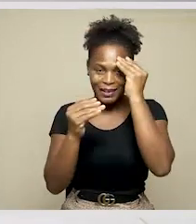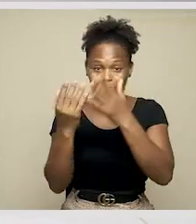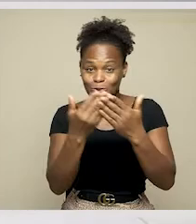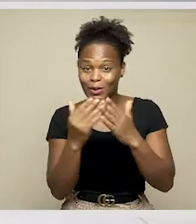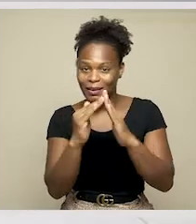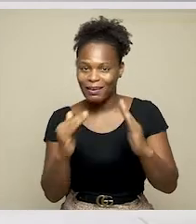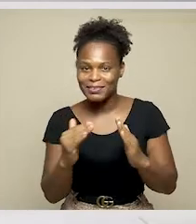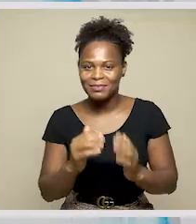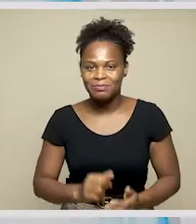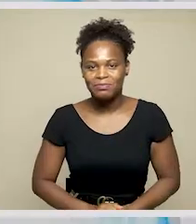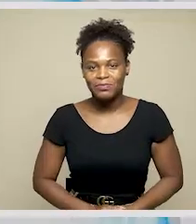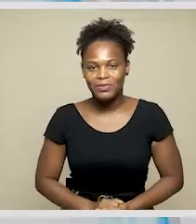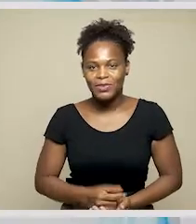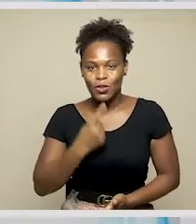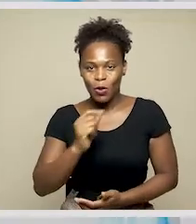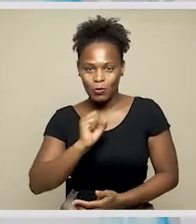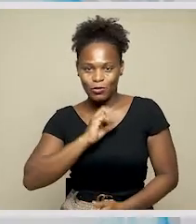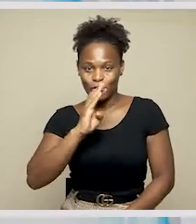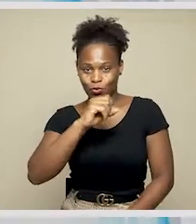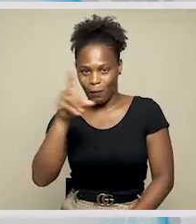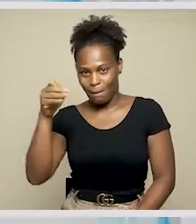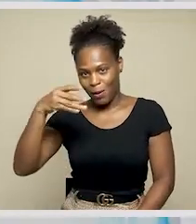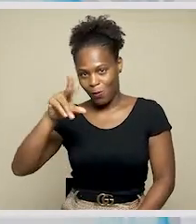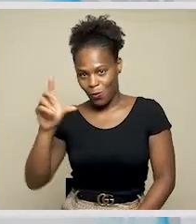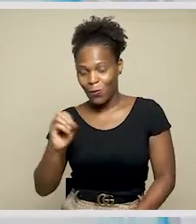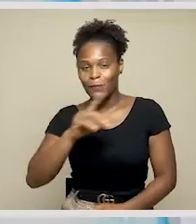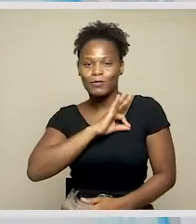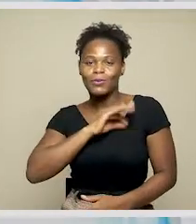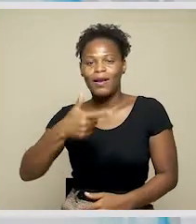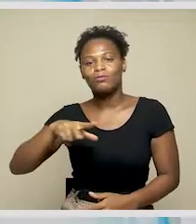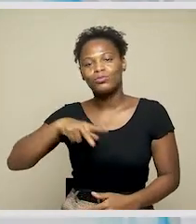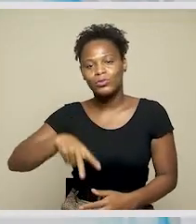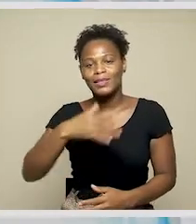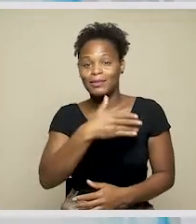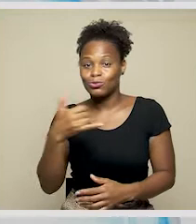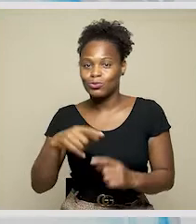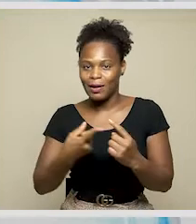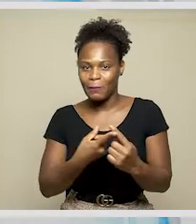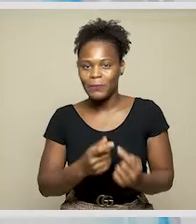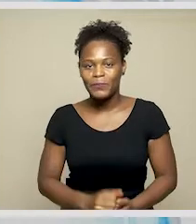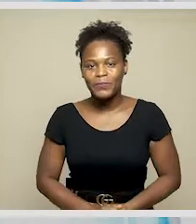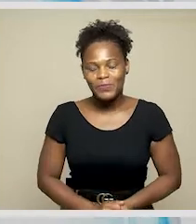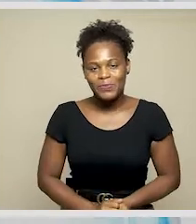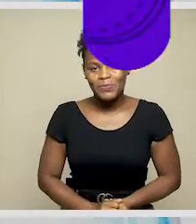e Estudar em Casa. Meu nome é João Paulo Oliveira, professor de Língua Portuguesa do 12º ano.